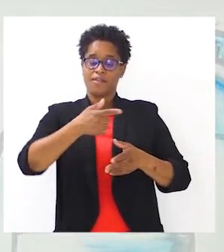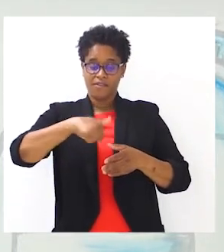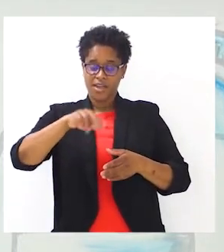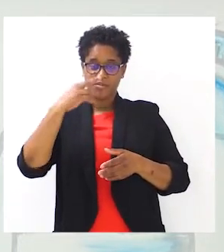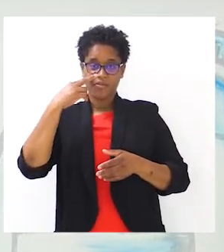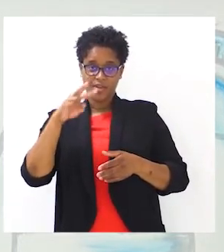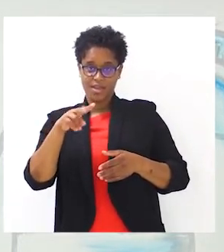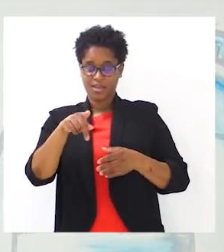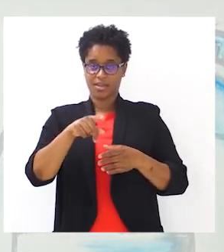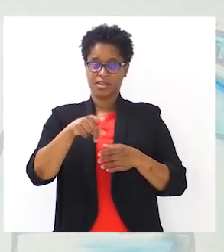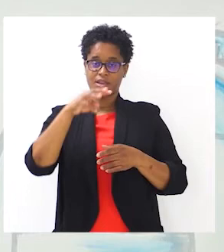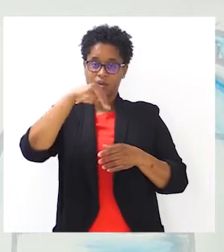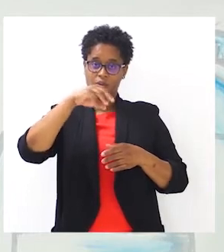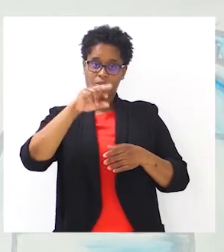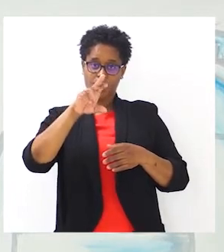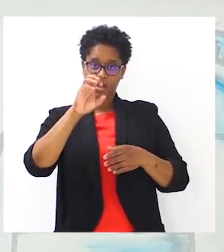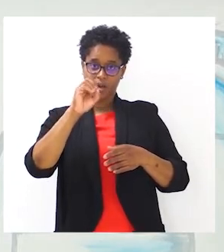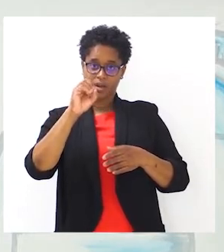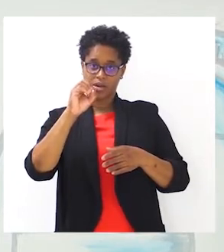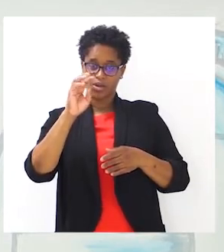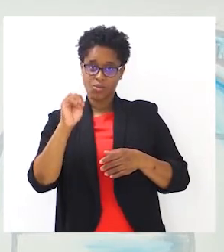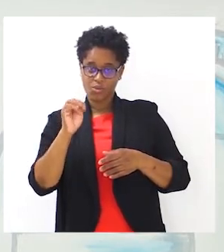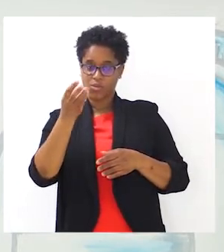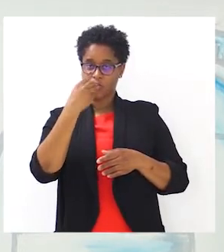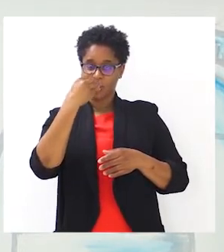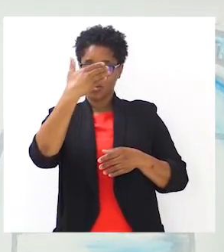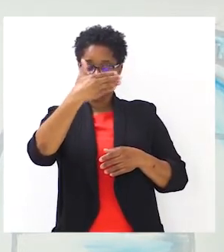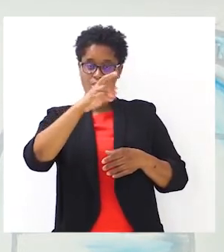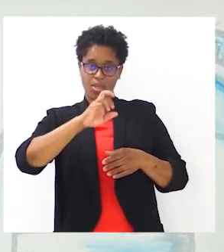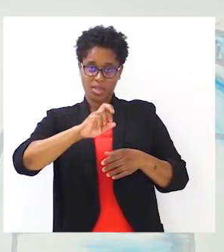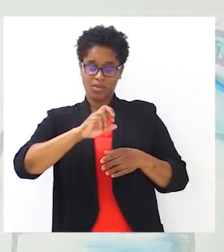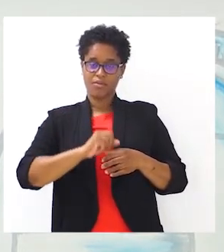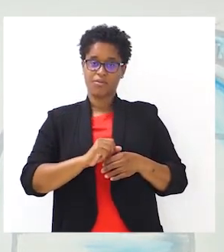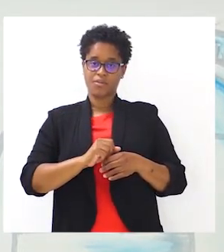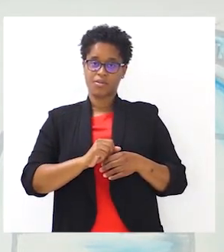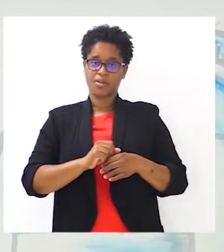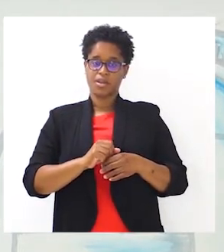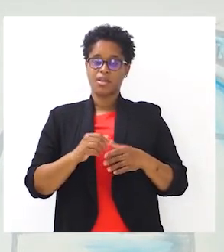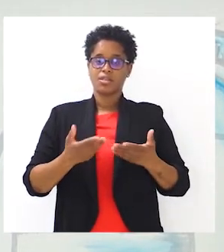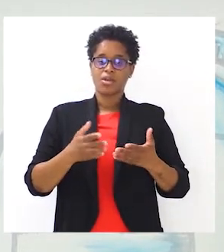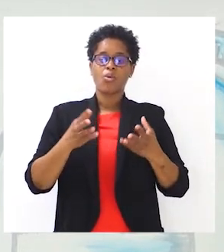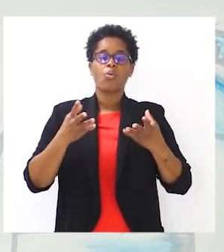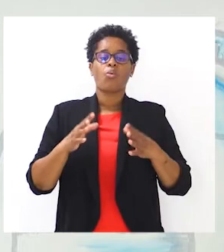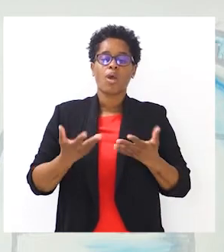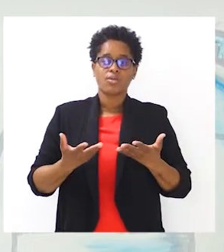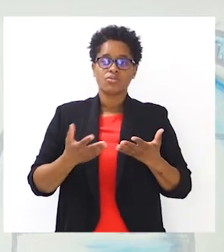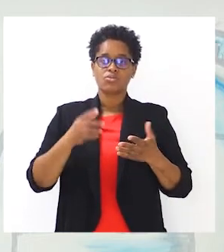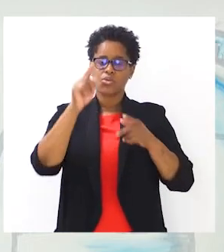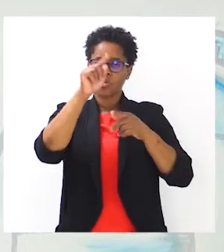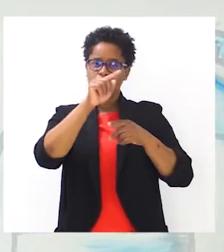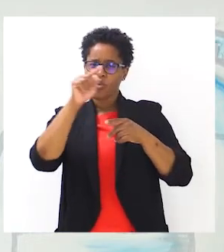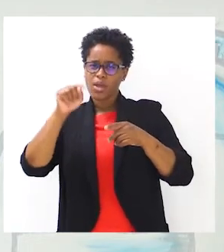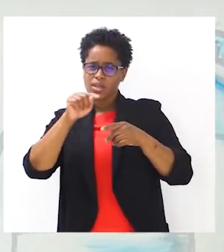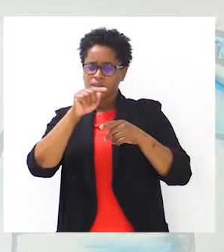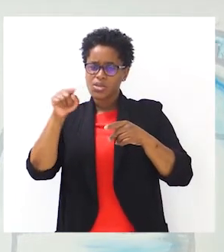ver. O Marcos comeu 1/8. Então, quantos quadradinhos é que vamos